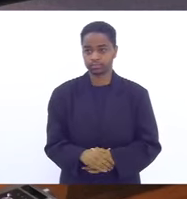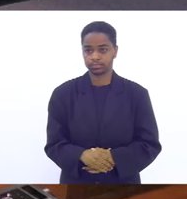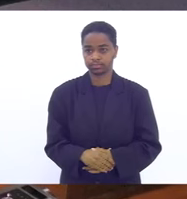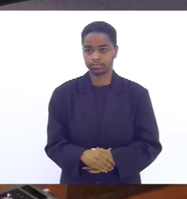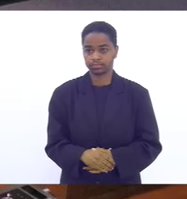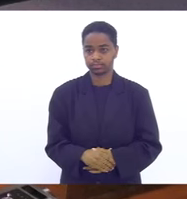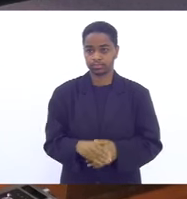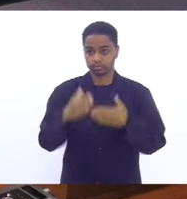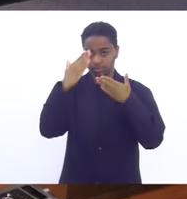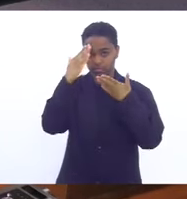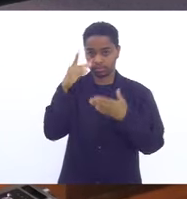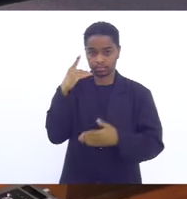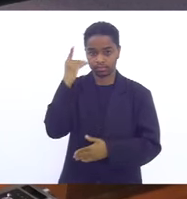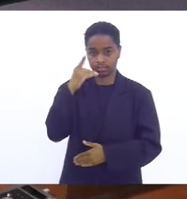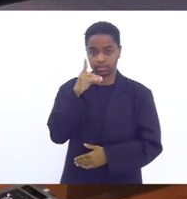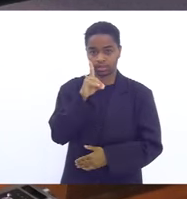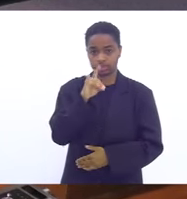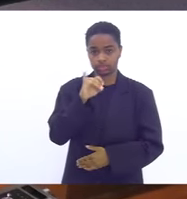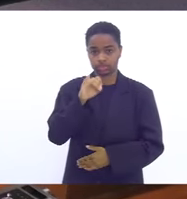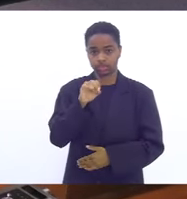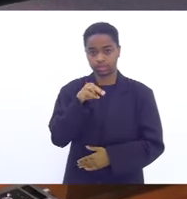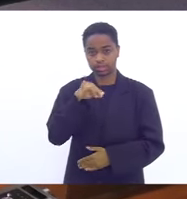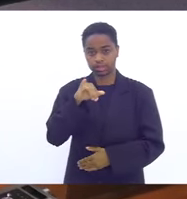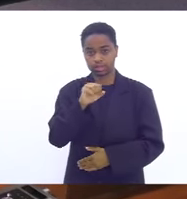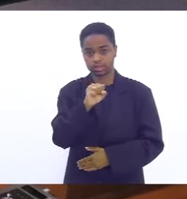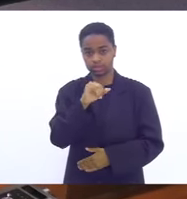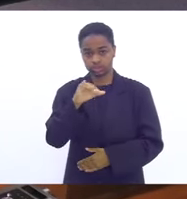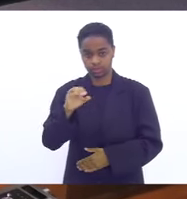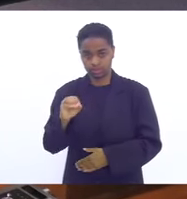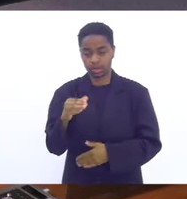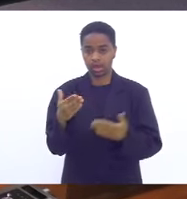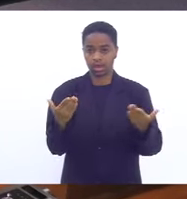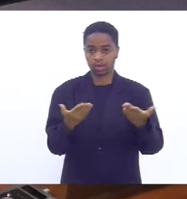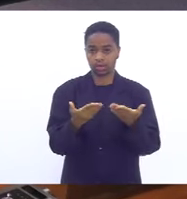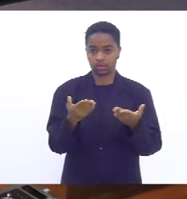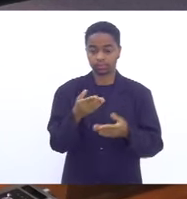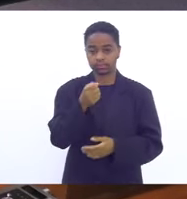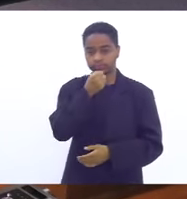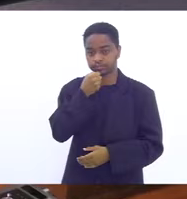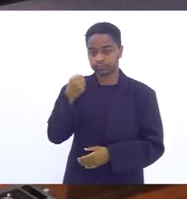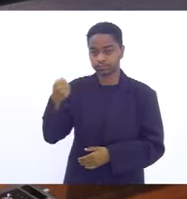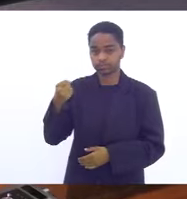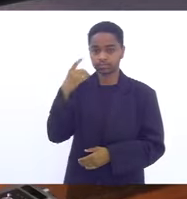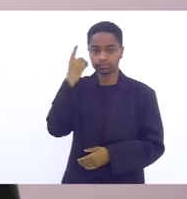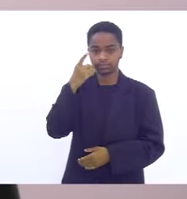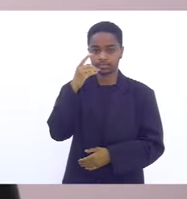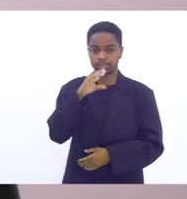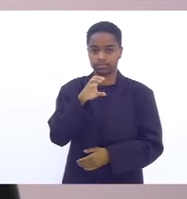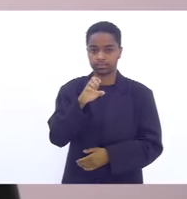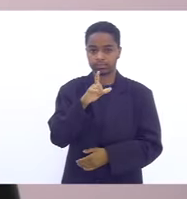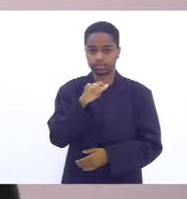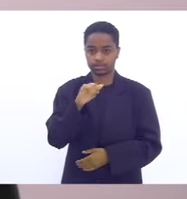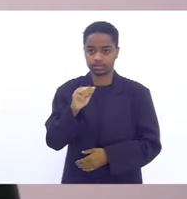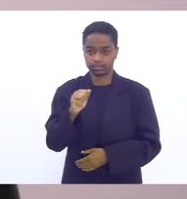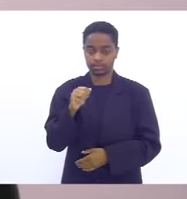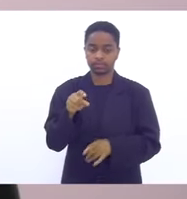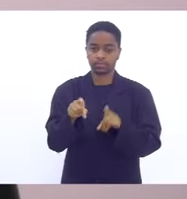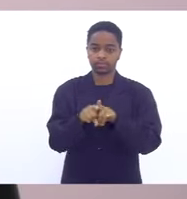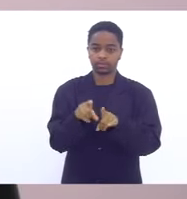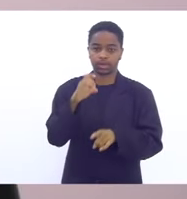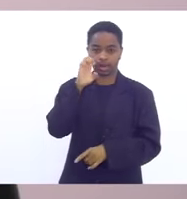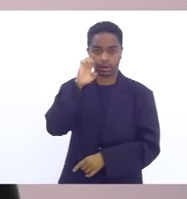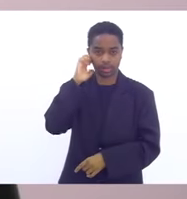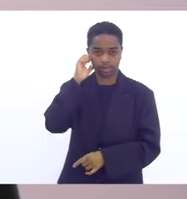deputado Dionísio. Eu vou passar a palavra agora para a deputada Célia, a deputada Élica e o deputado Vitor